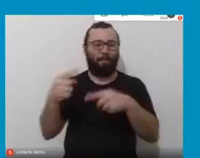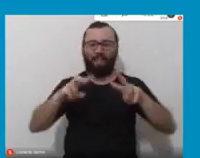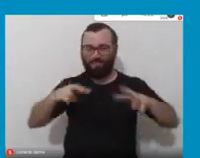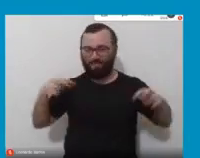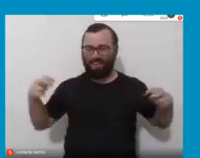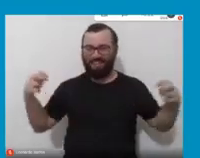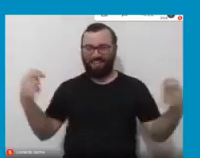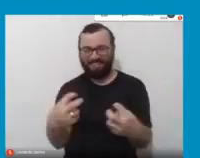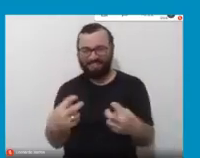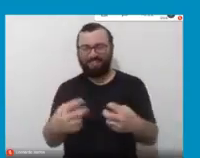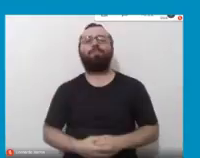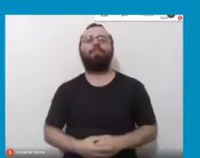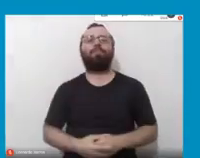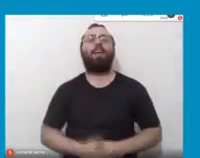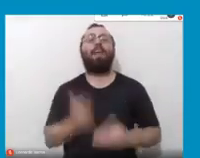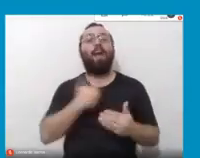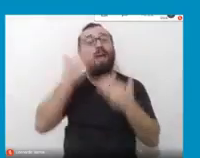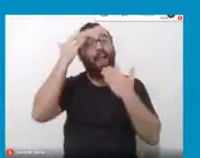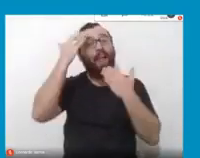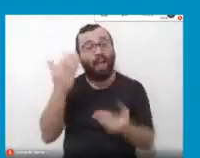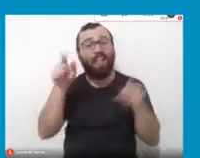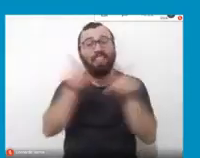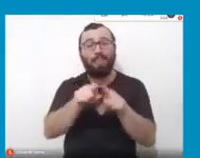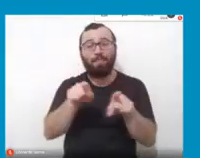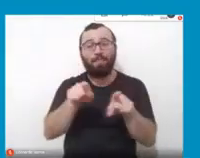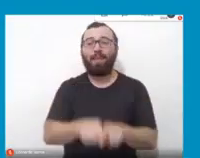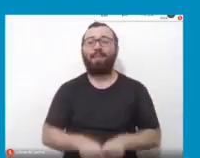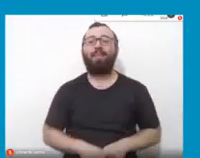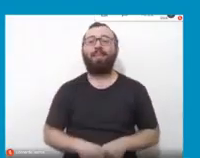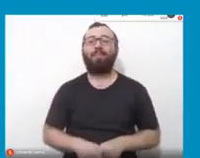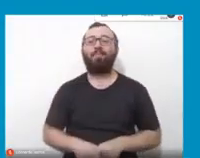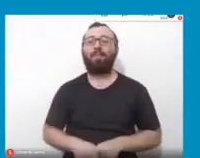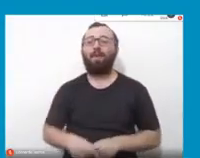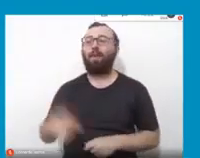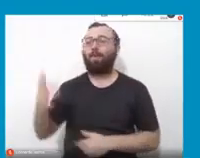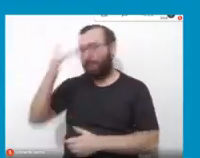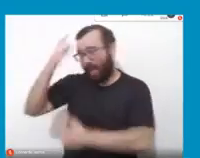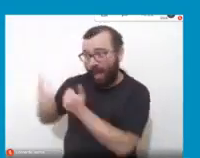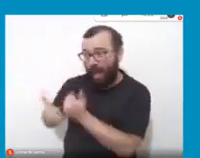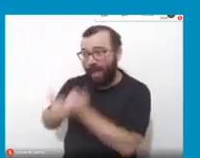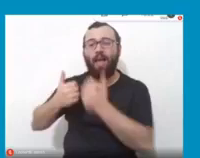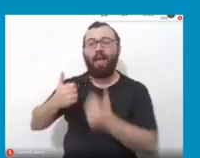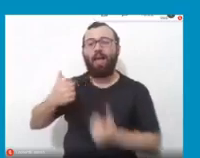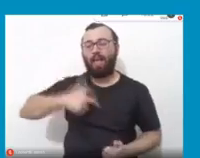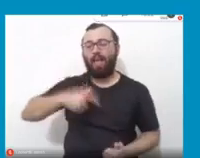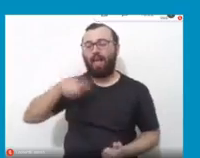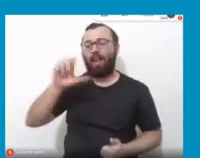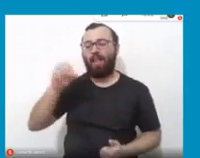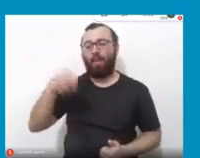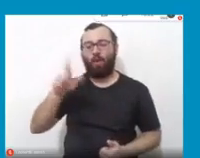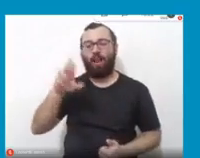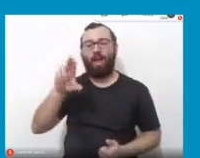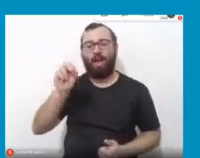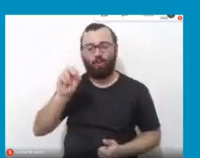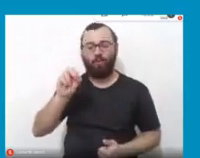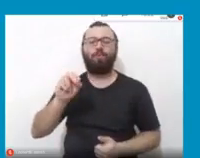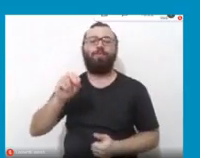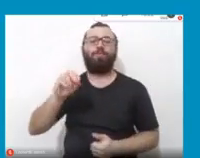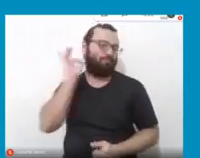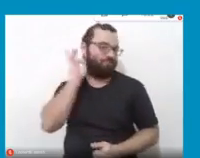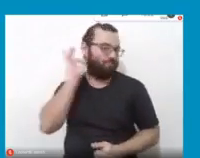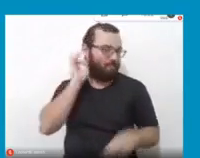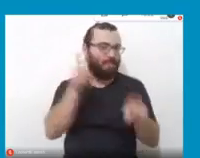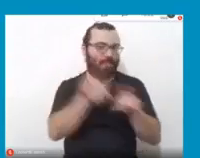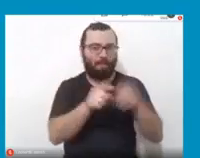né? E agradecer também aos nossos colaboradores, ao Leonardo Barros e ao Felipe Miguel, que fizeram